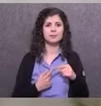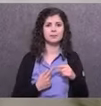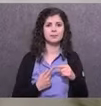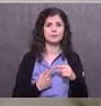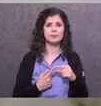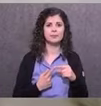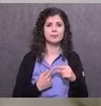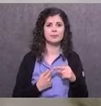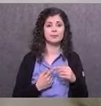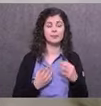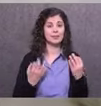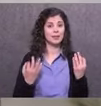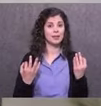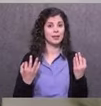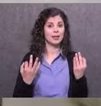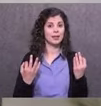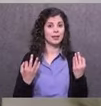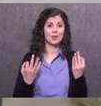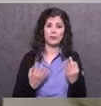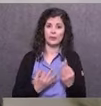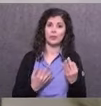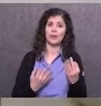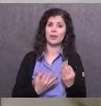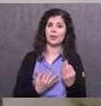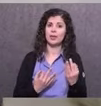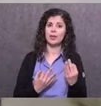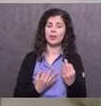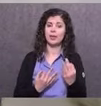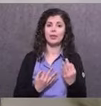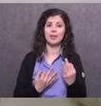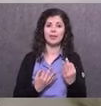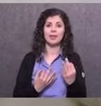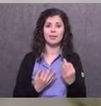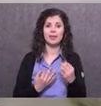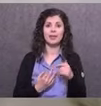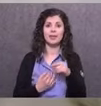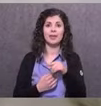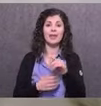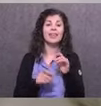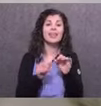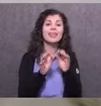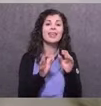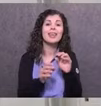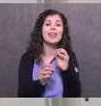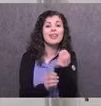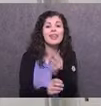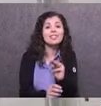Foi isto também que aconteceu com os pastorinhos,